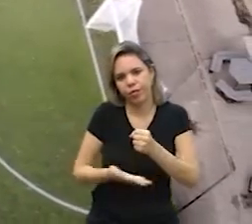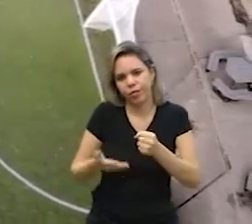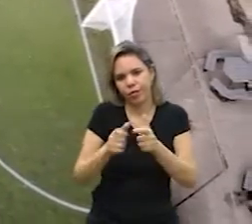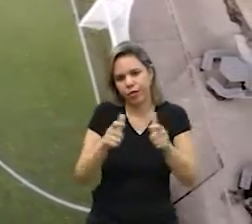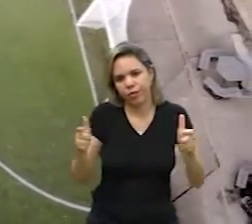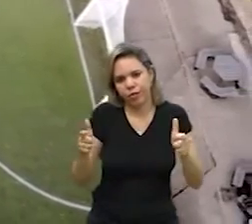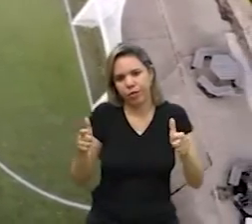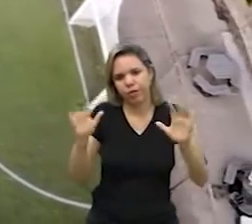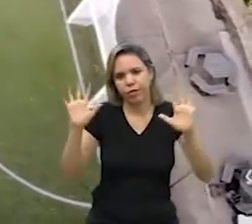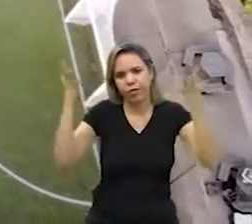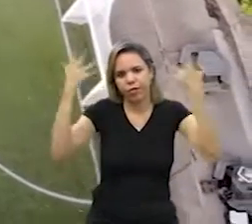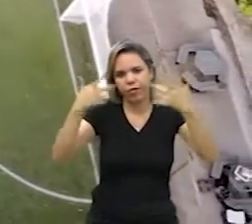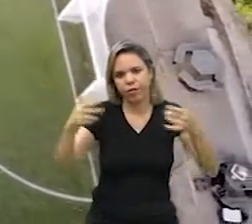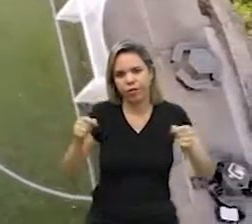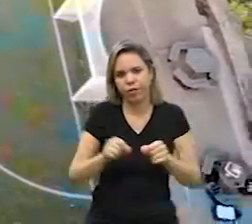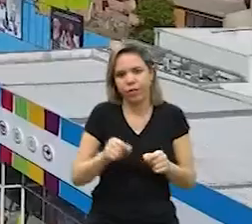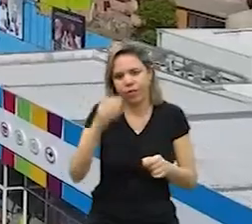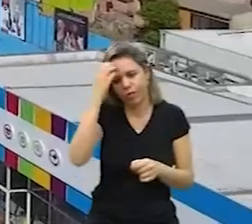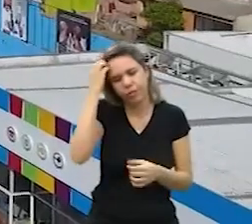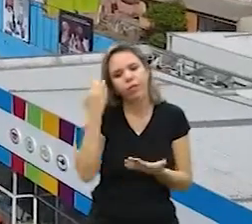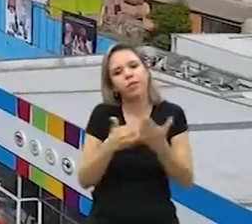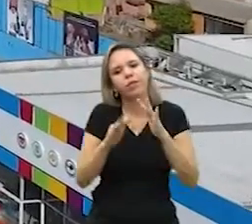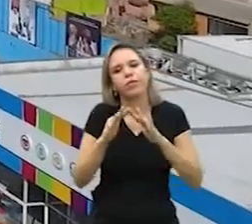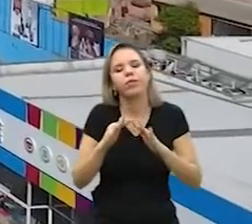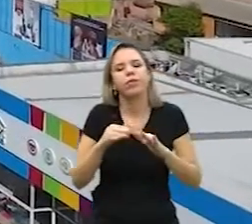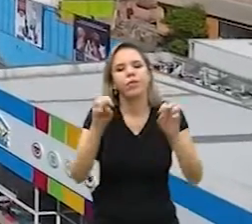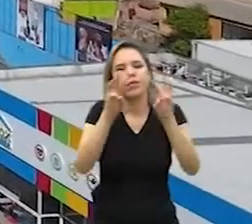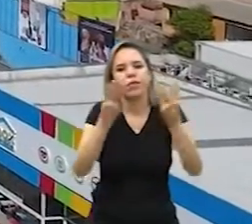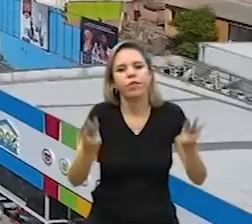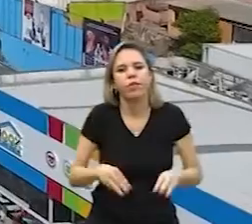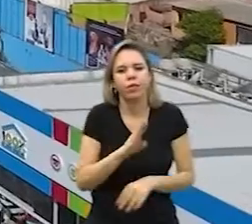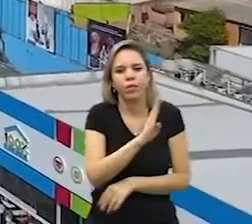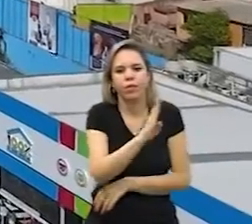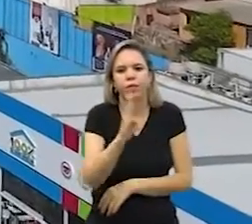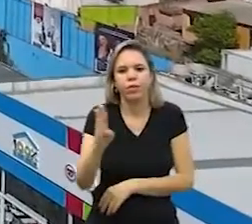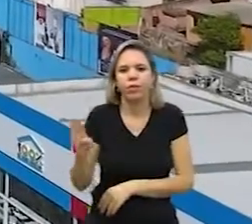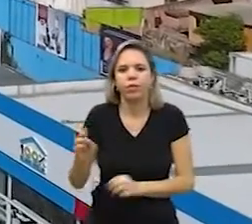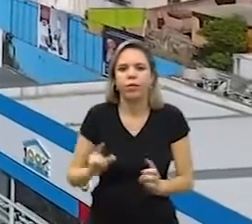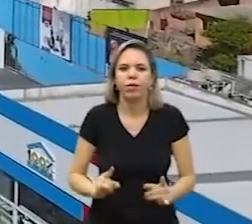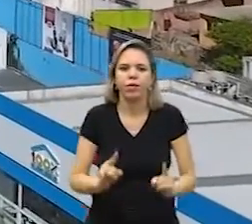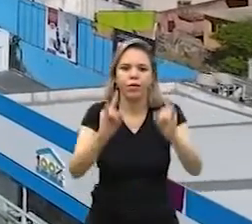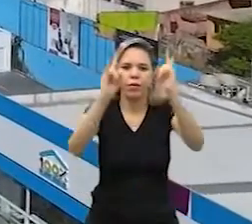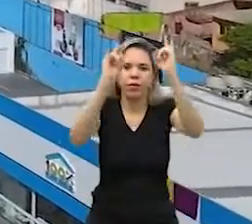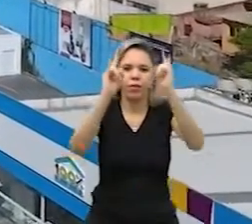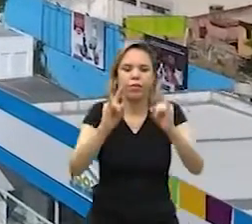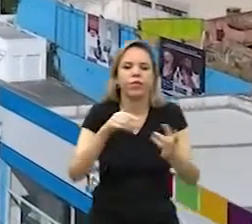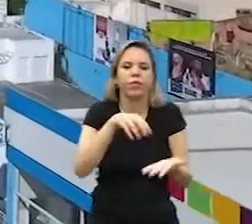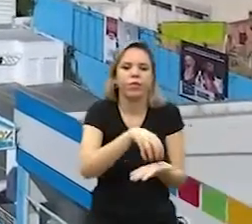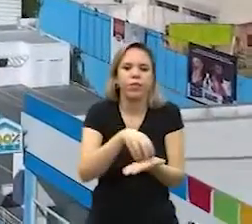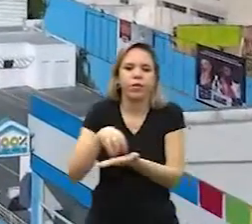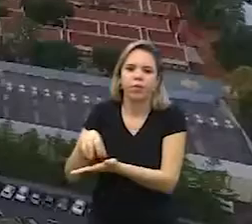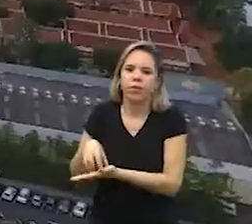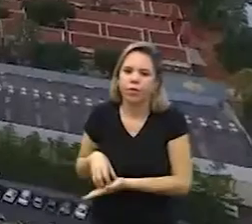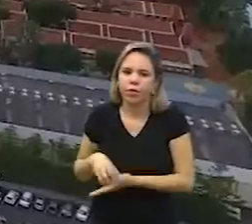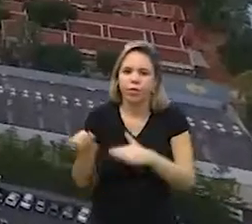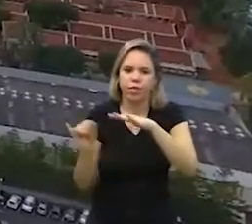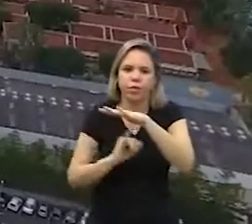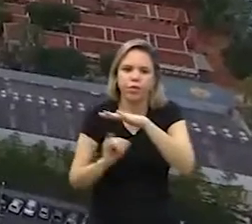amadoras e grande confraternização. As escolas, museus, bibliotecas, prédios,